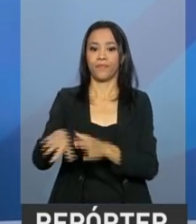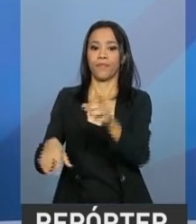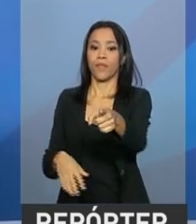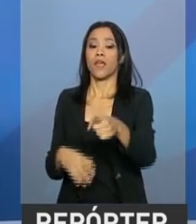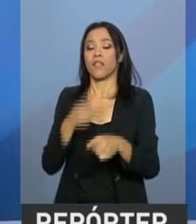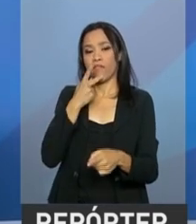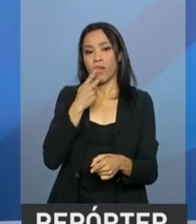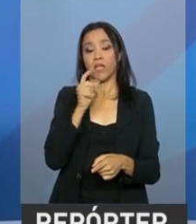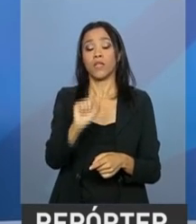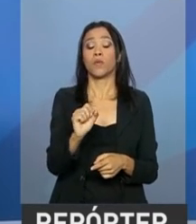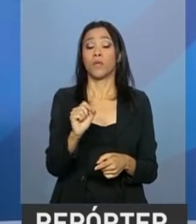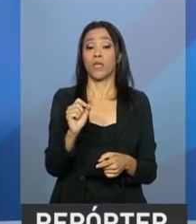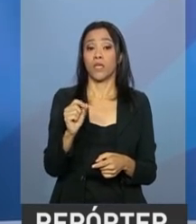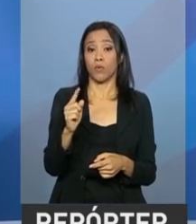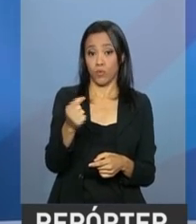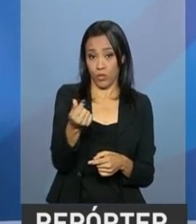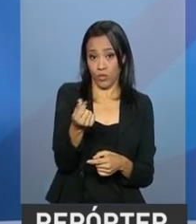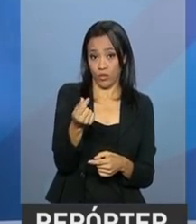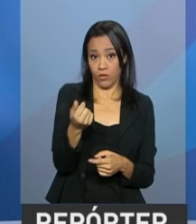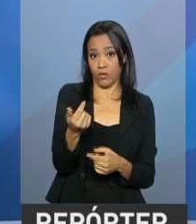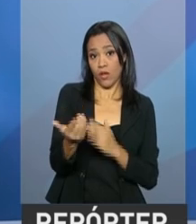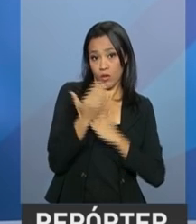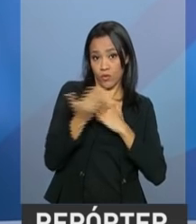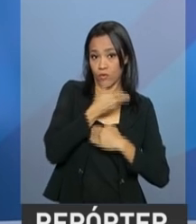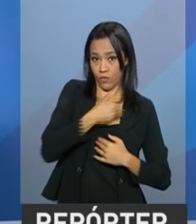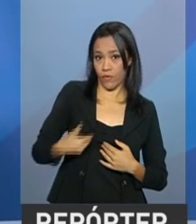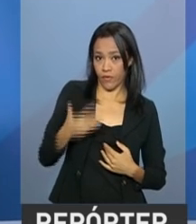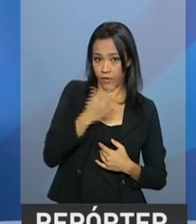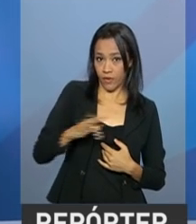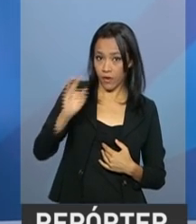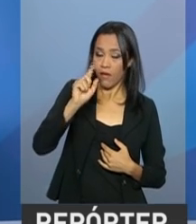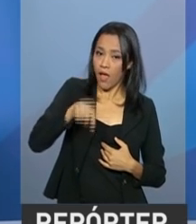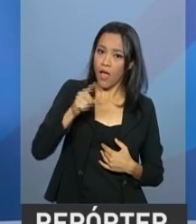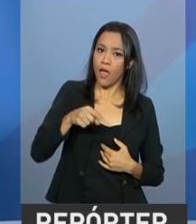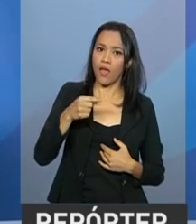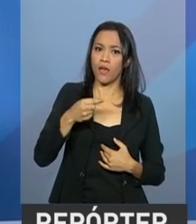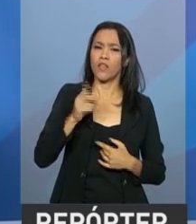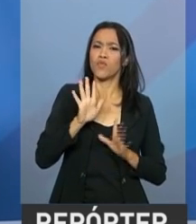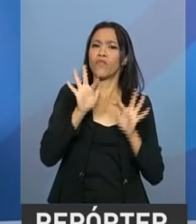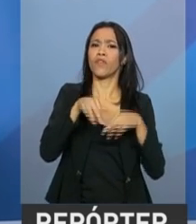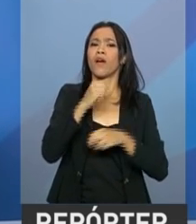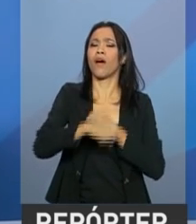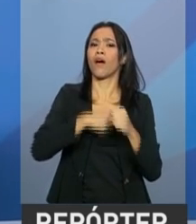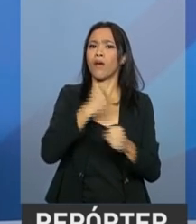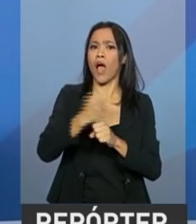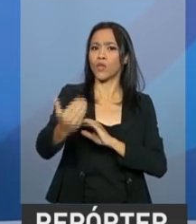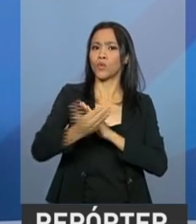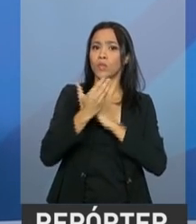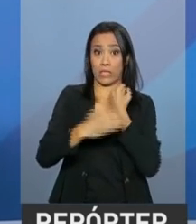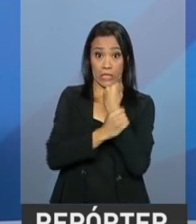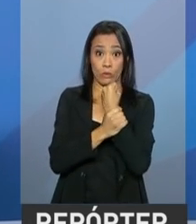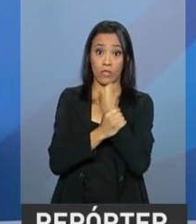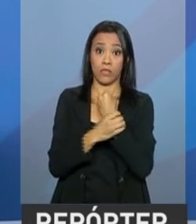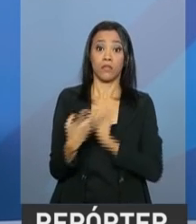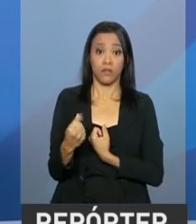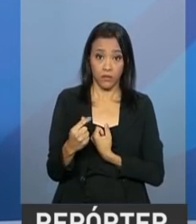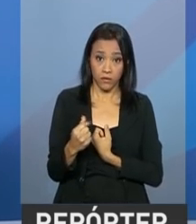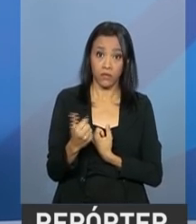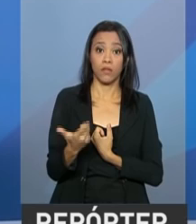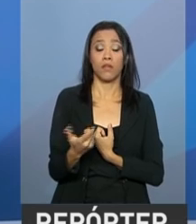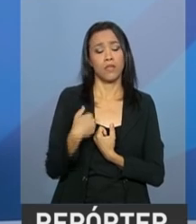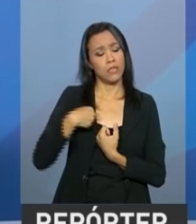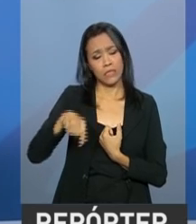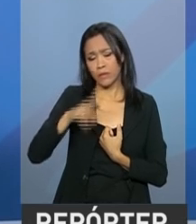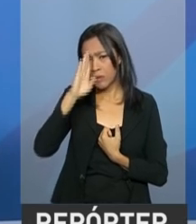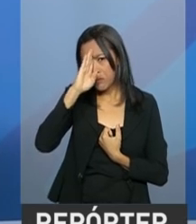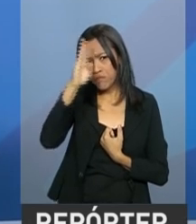mundo tem, é uma renda que é paga mais para o final do ano, mas é uma segurança que todo mundo tem e que é